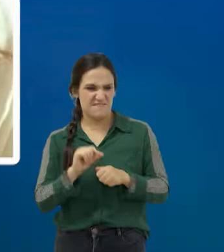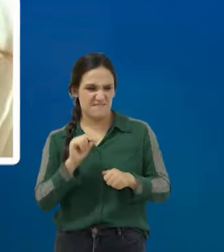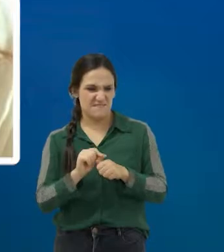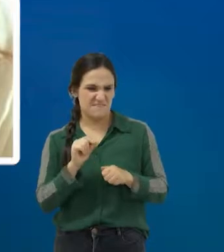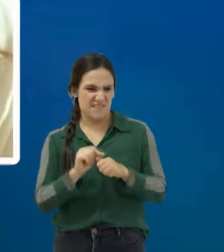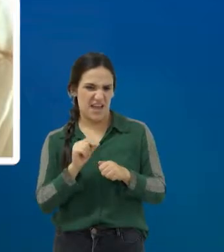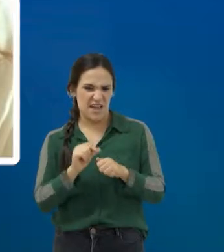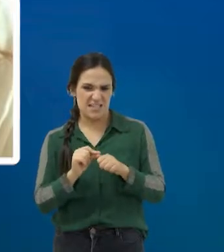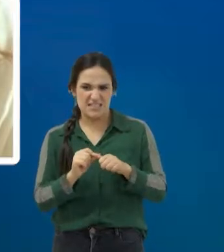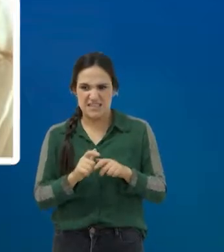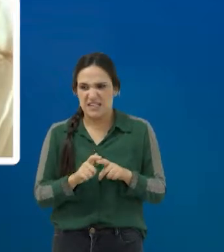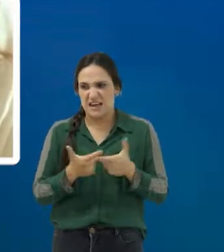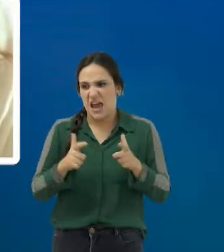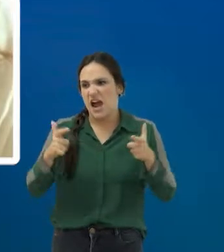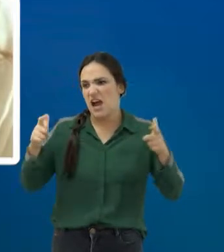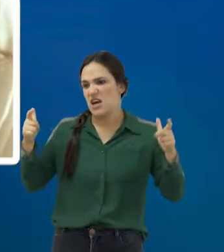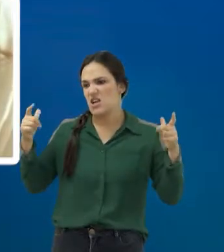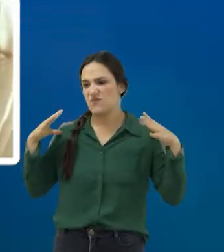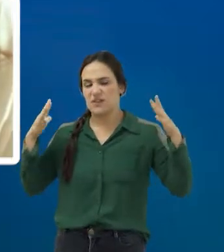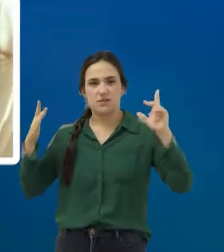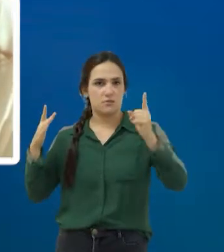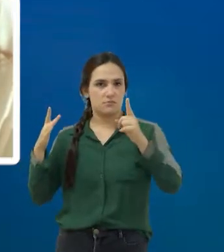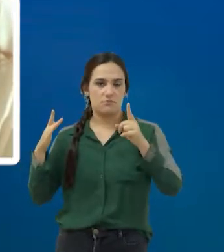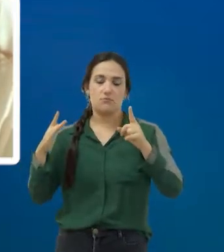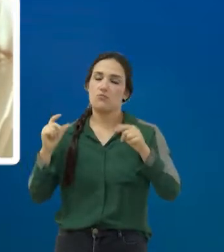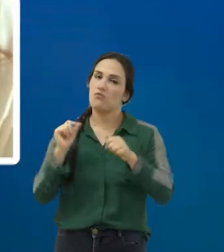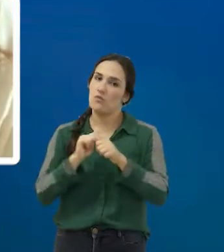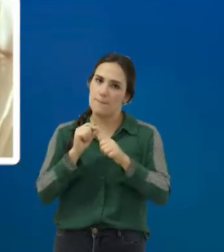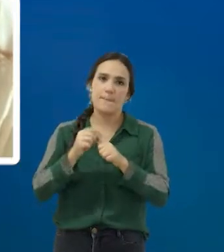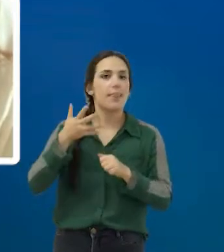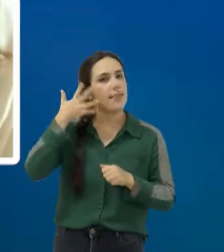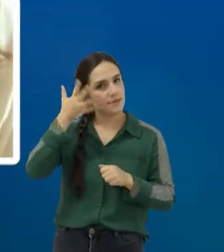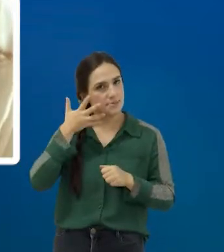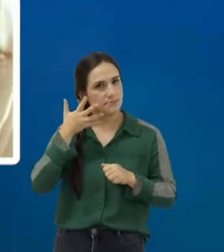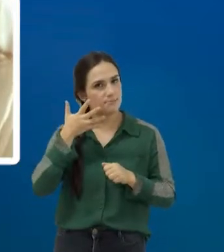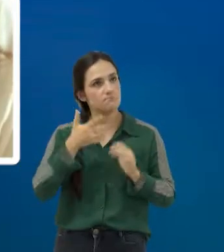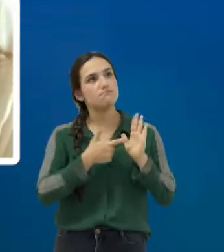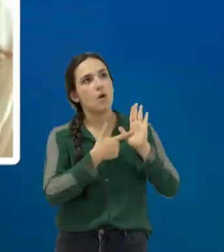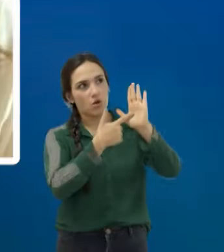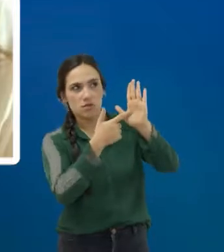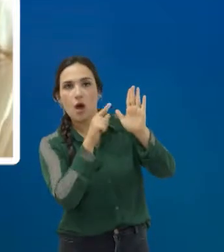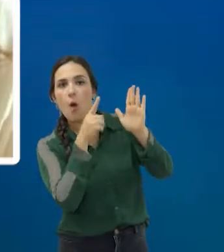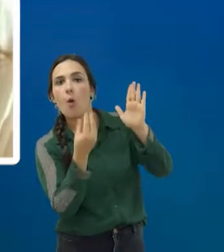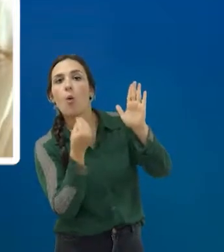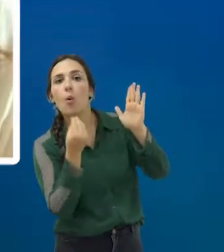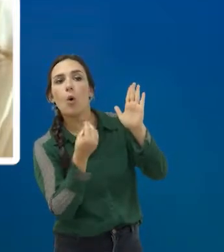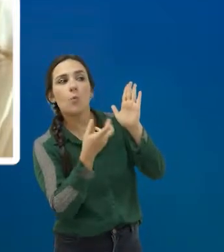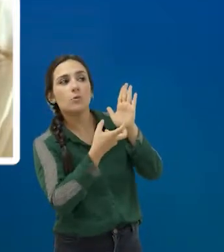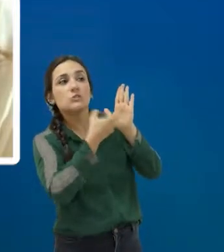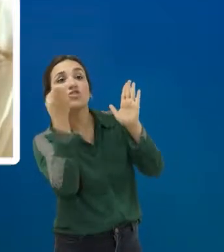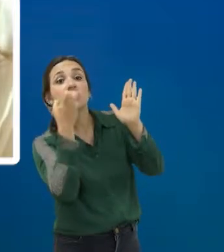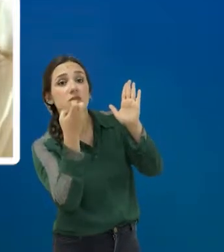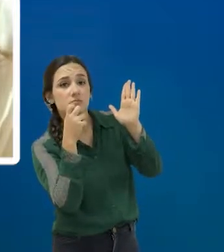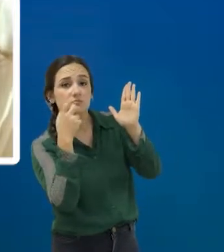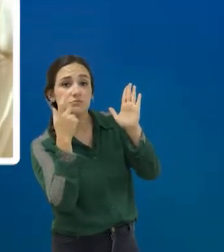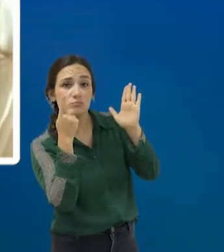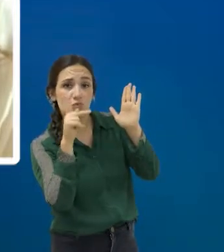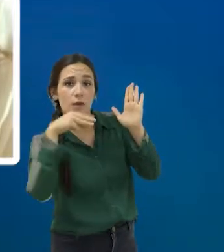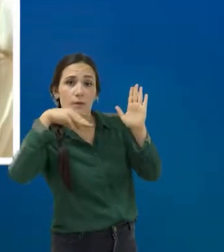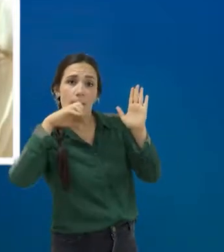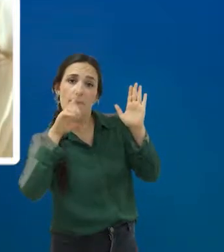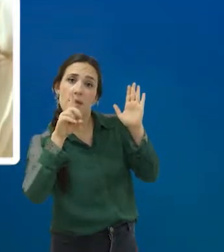faz primeiros palestras de conscientização, né? Para que a pessoa que vier fazer o cadastro